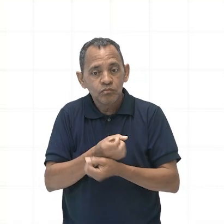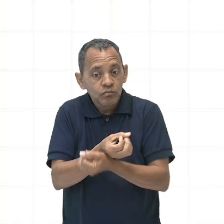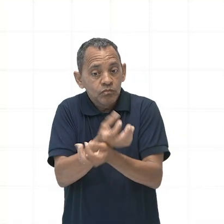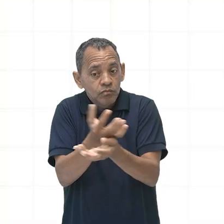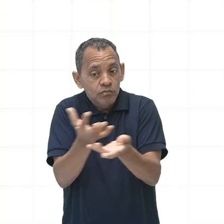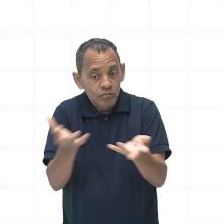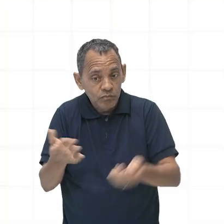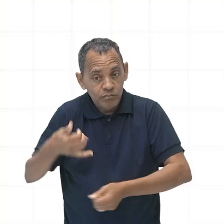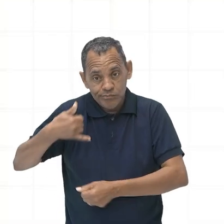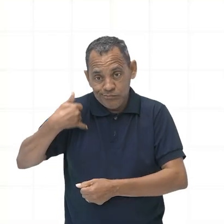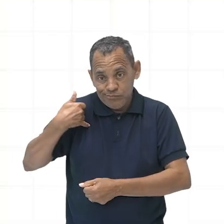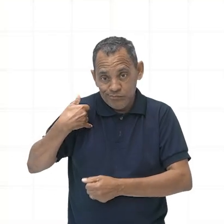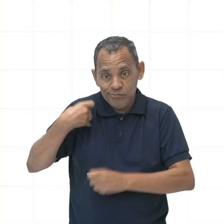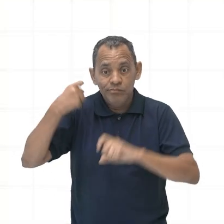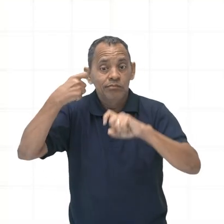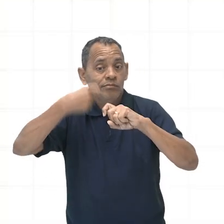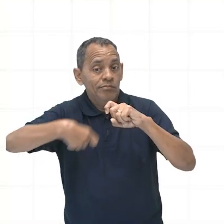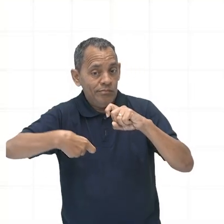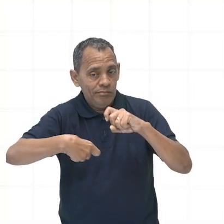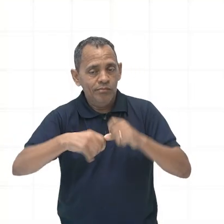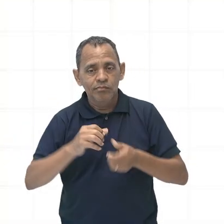sexo. Então,